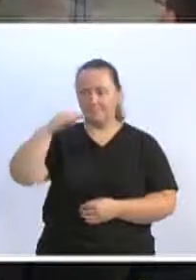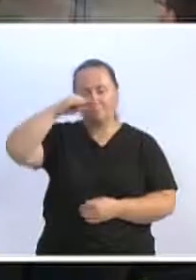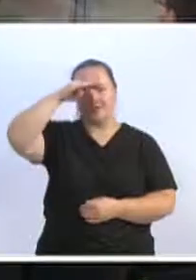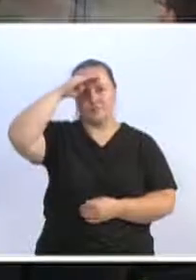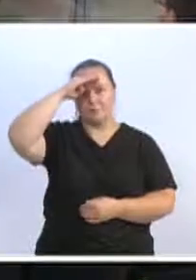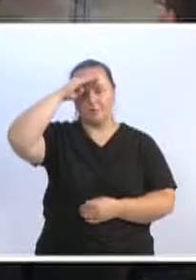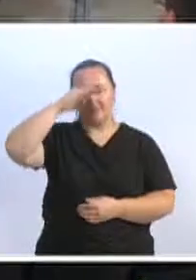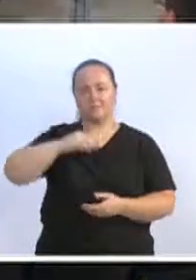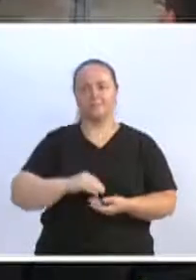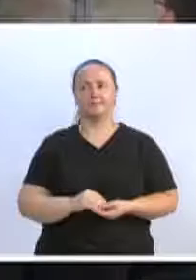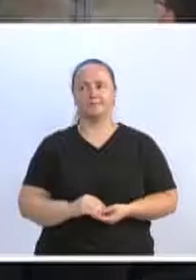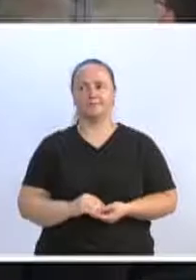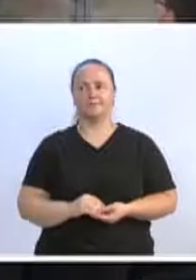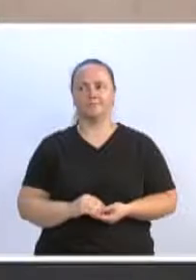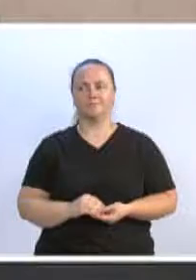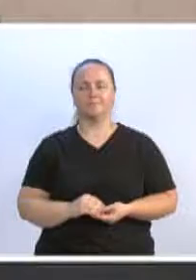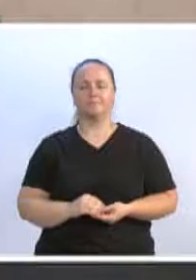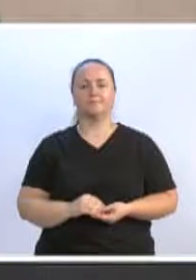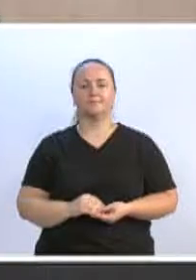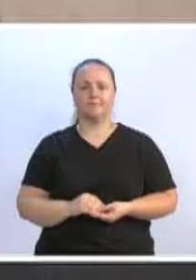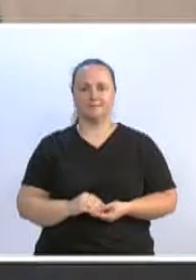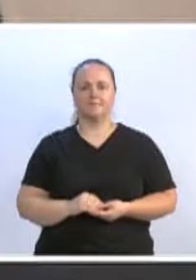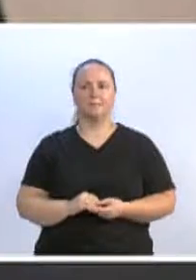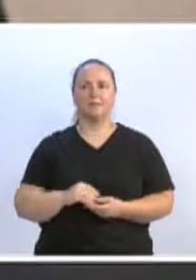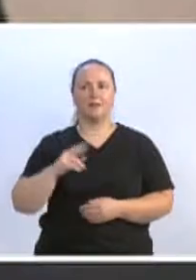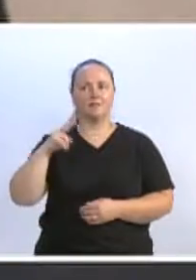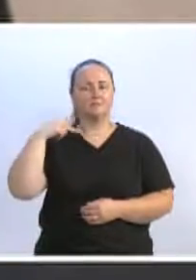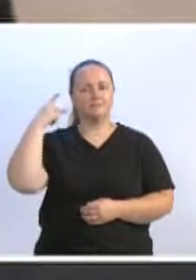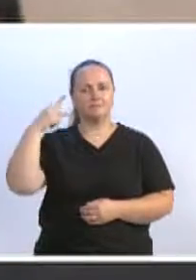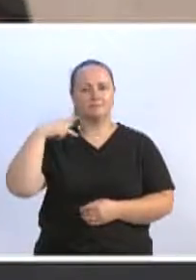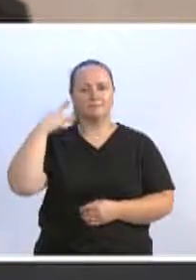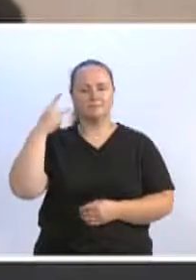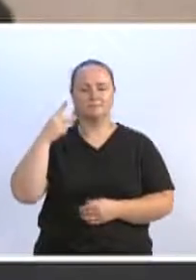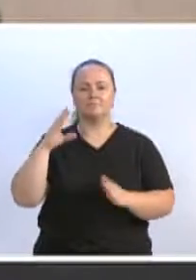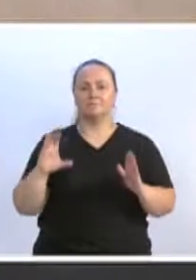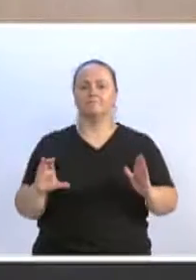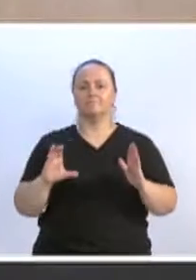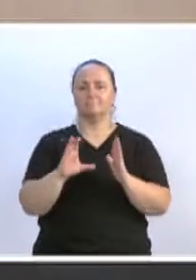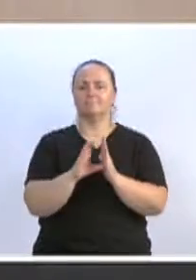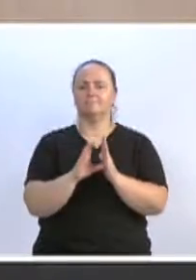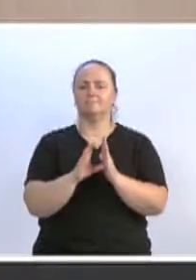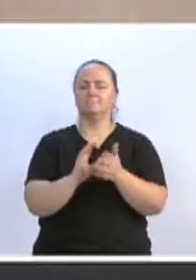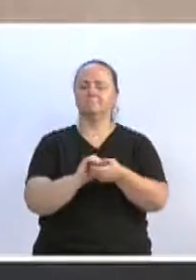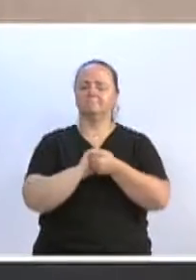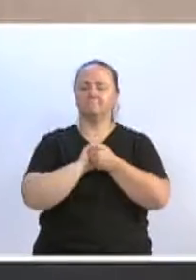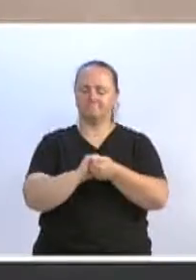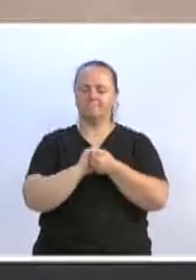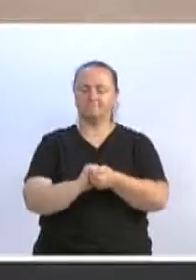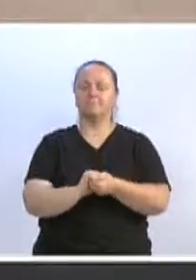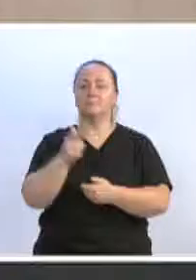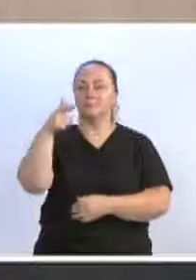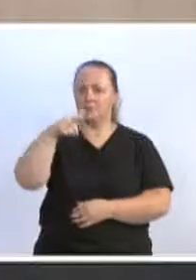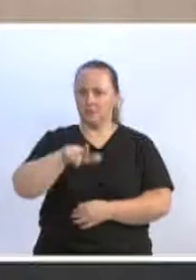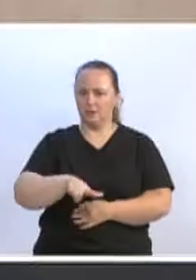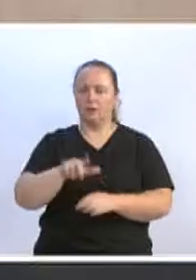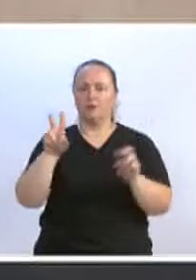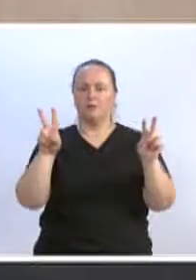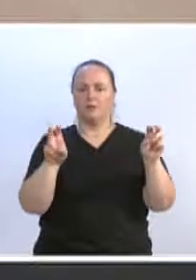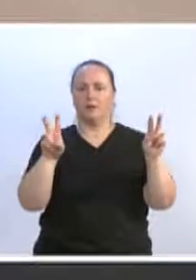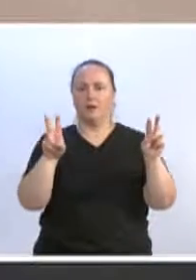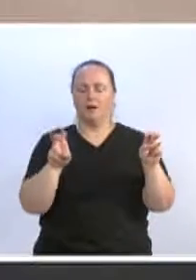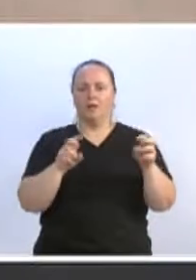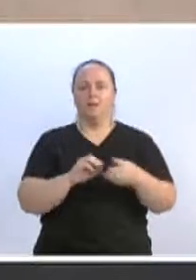cardoso vereador que a minha parabéns a esse assunto novamente essa casa eu tive o privilégio de